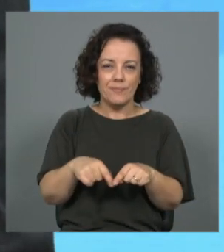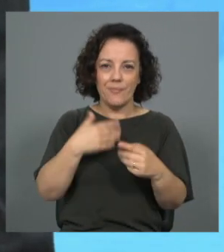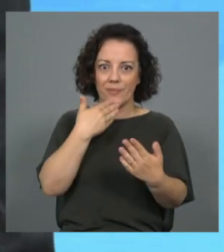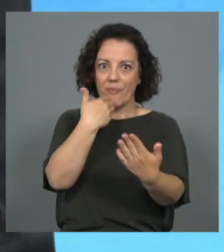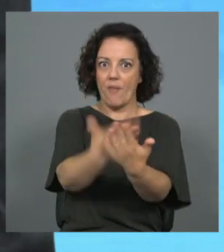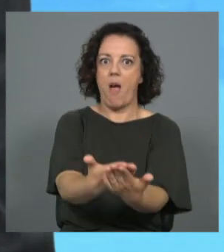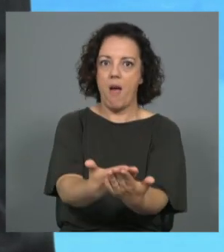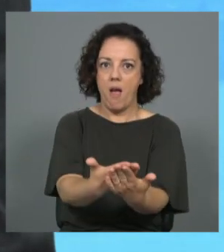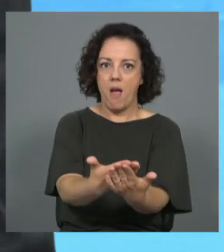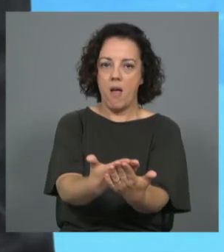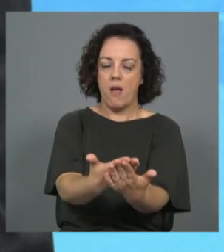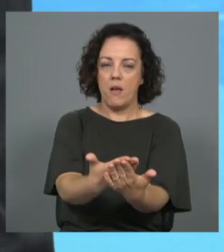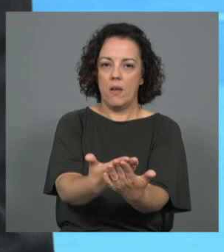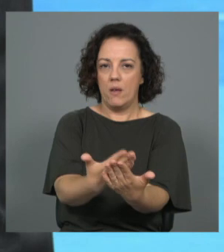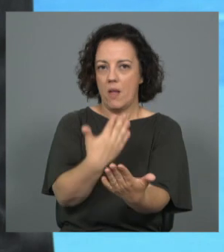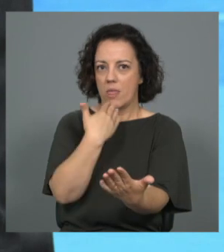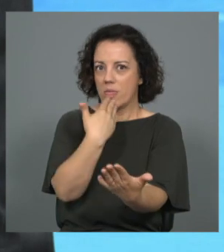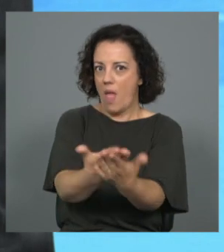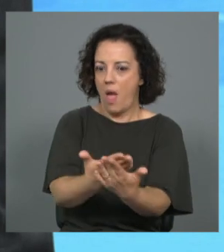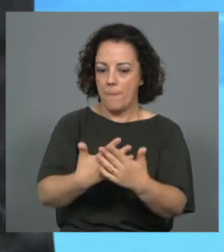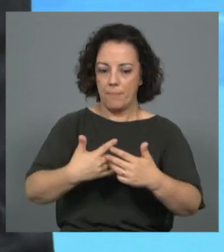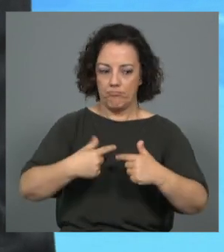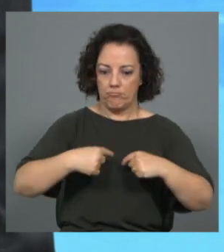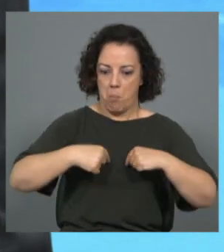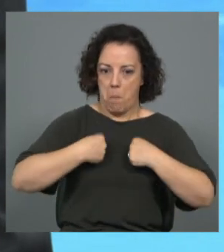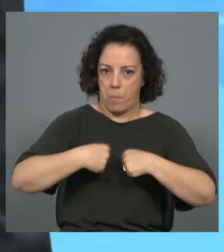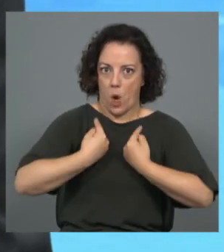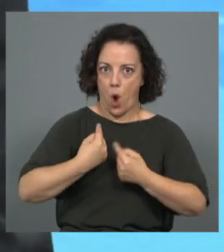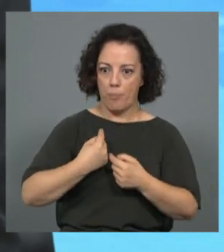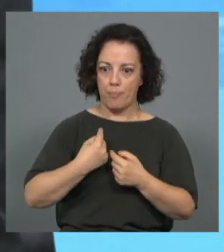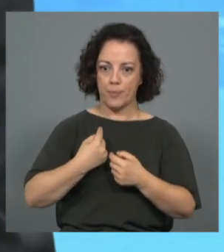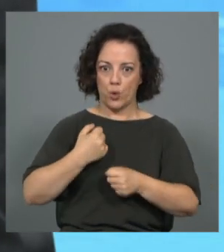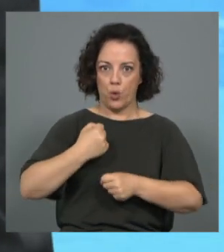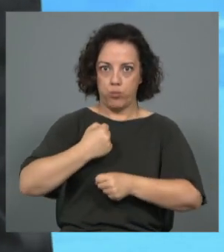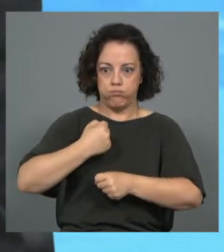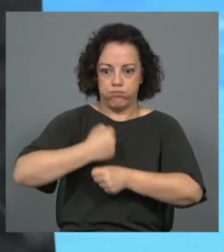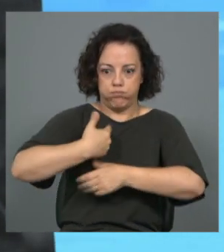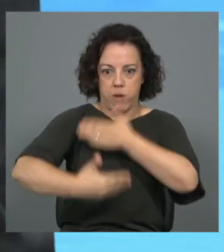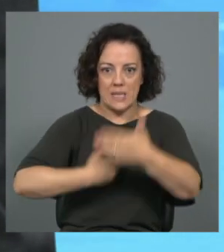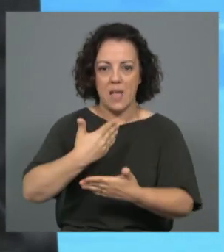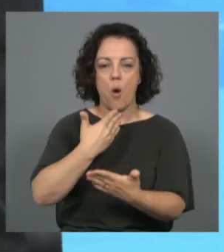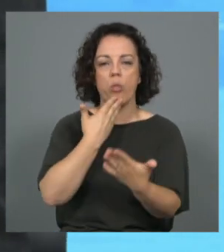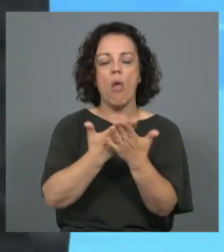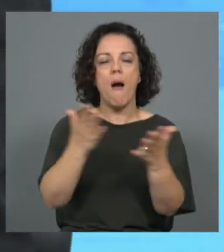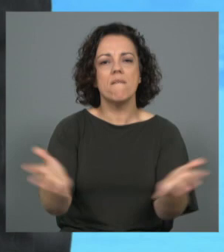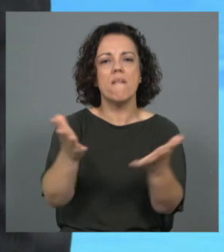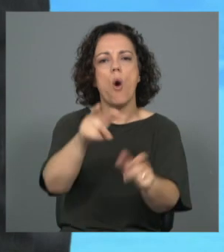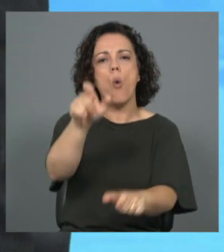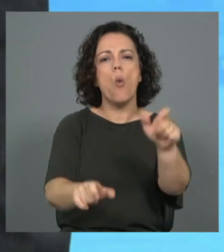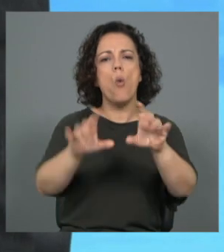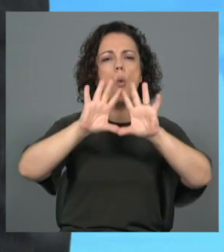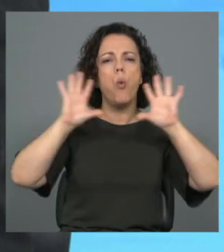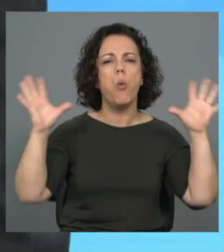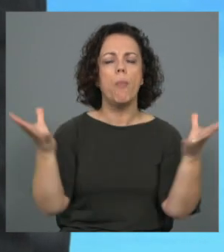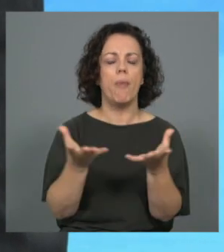dimana da sua ação a favor da humanidade. Esta palavra é uma palavra